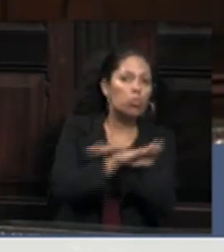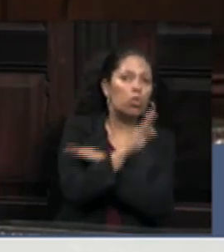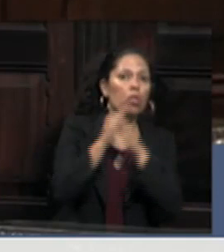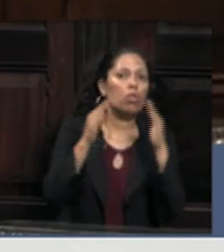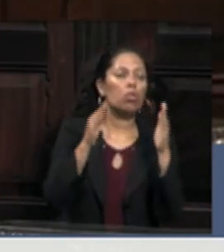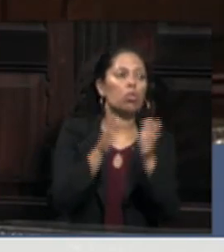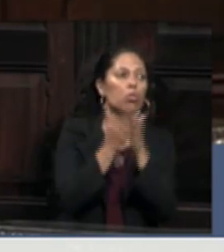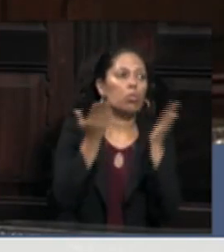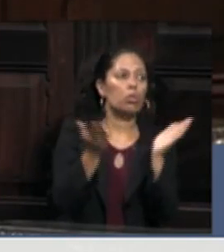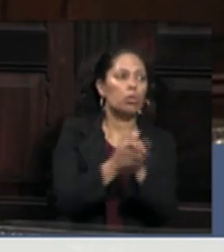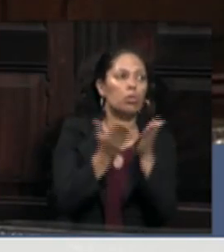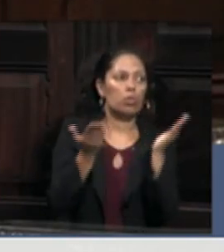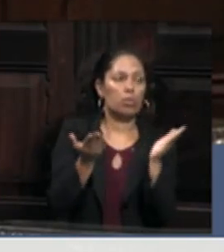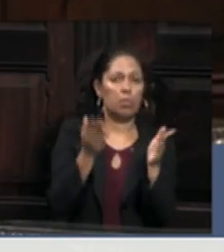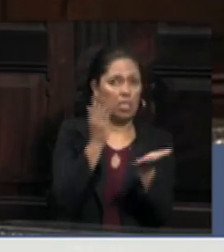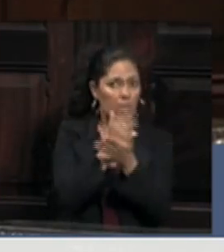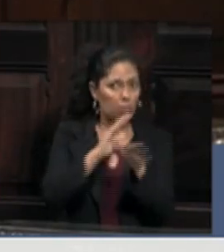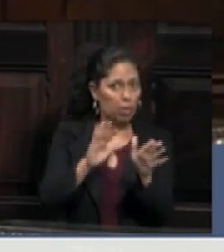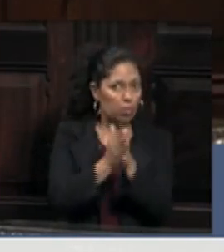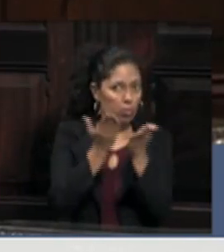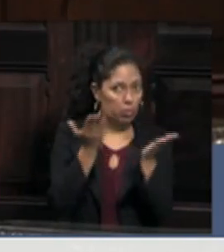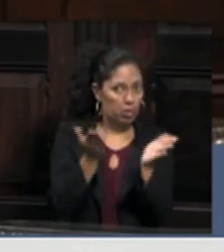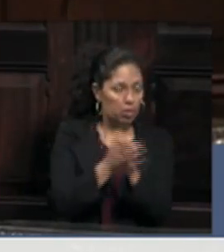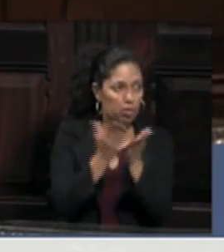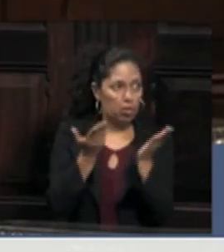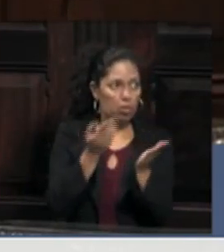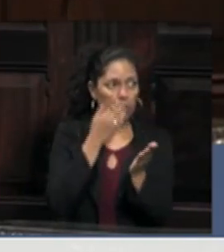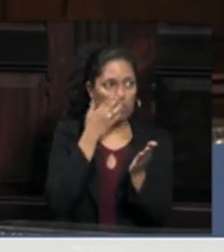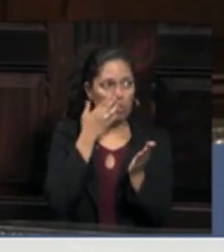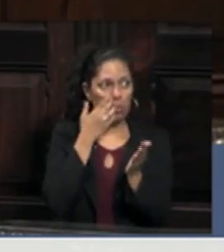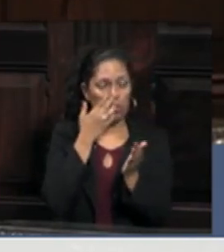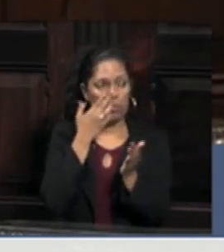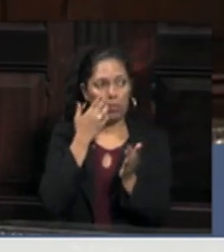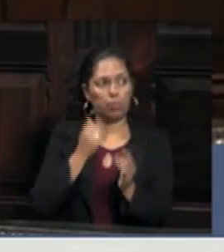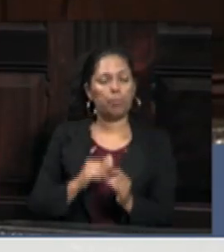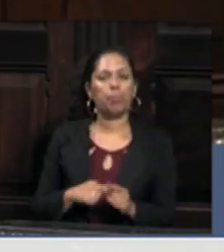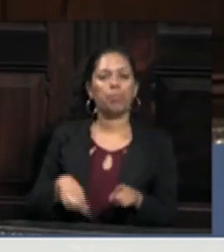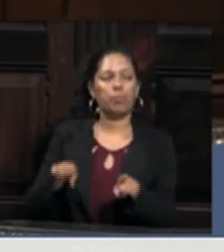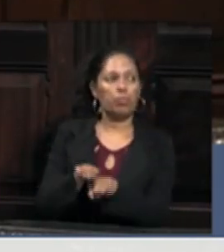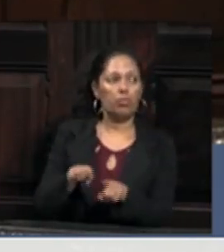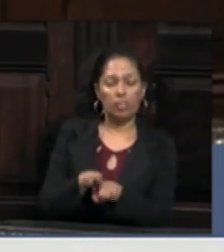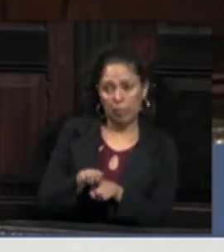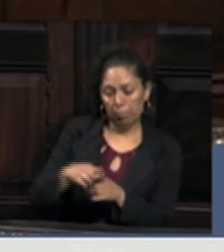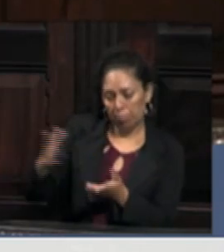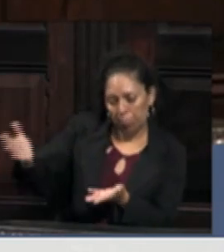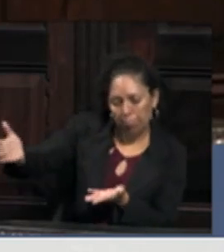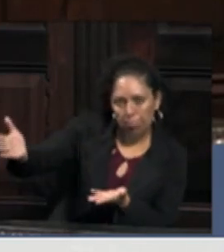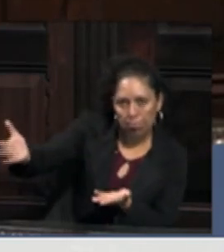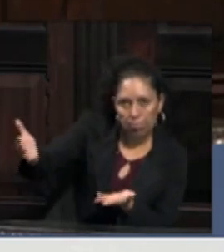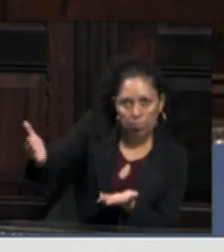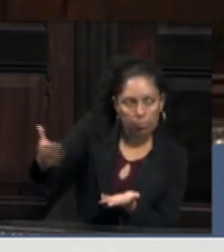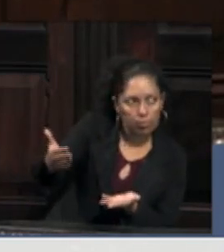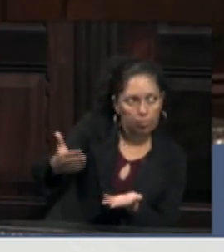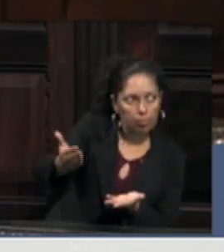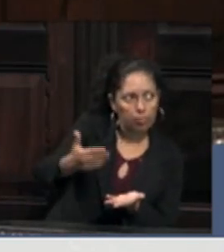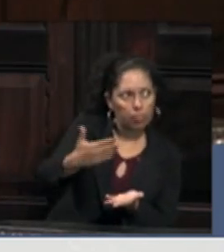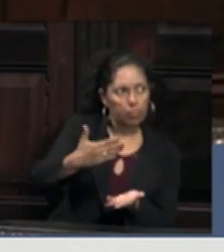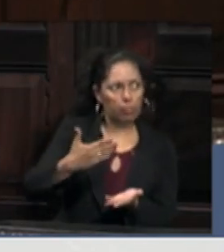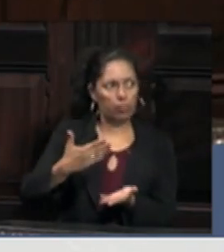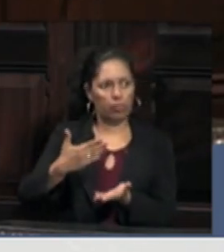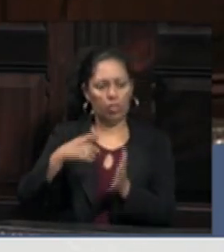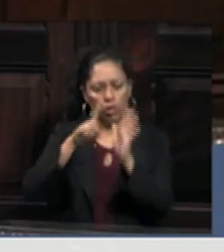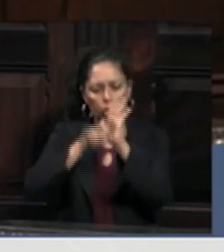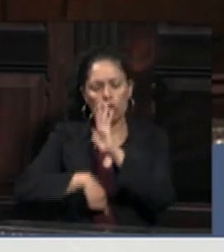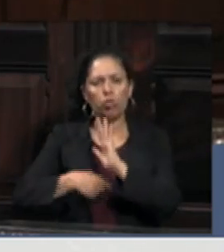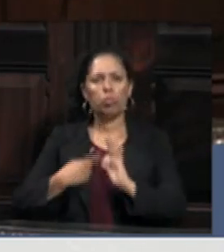o Fundo Estadual de Combate à Pobreza e, portanto, retardar uma diminuição na nossa carga